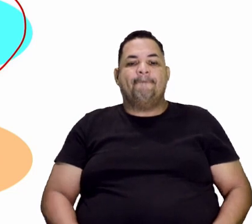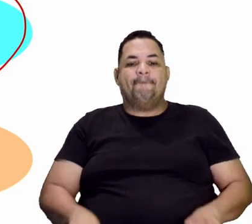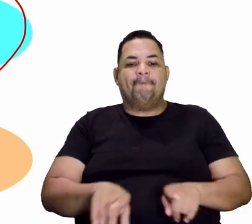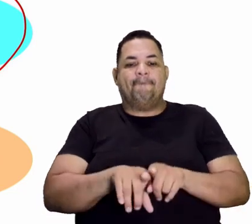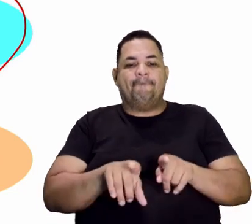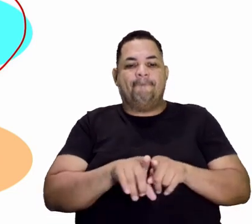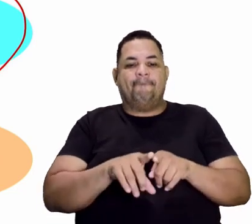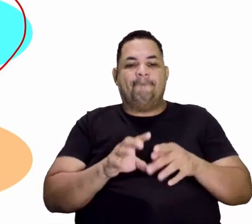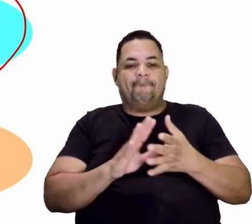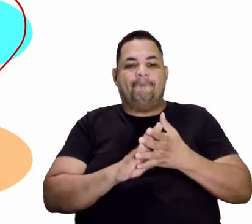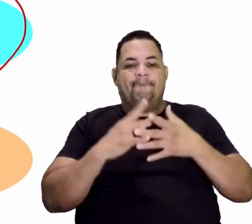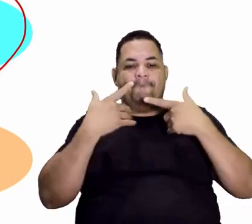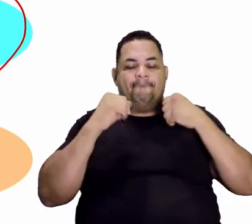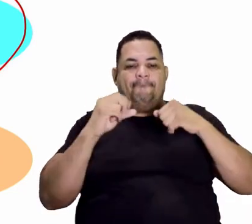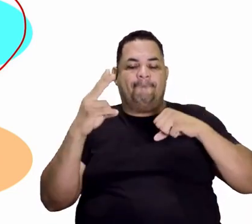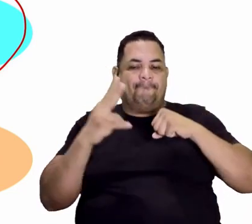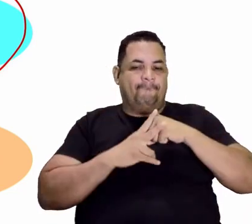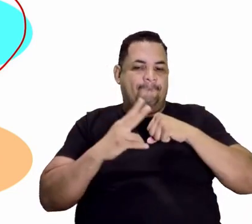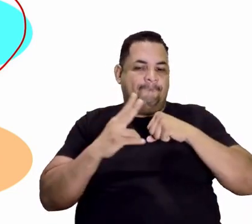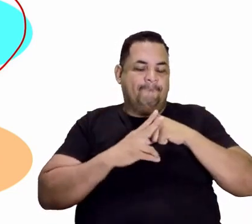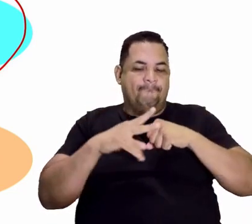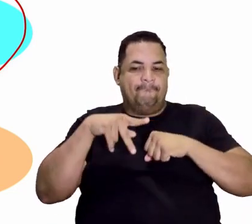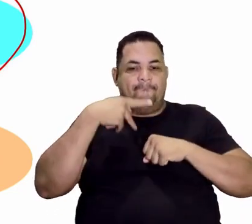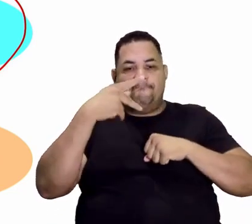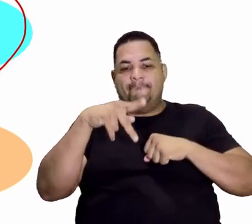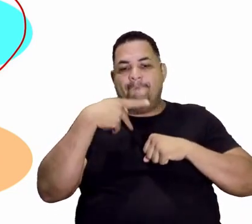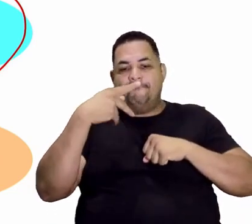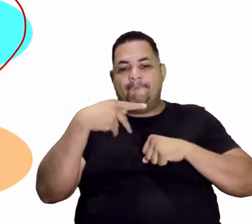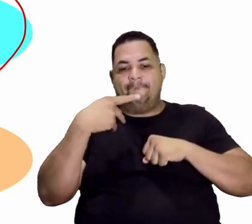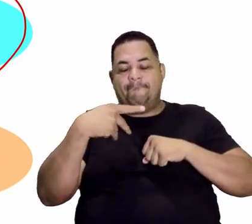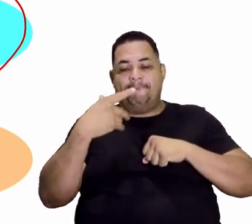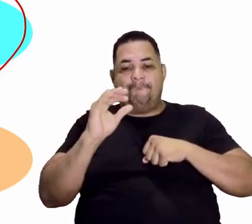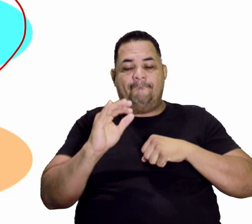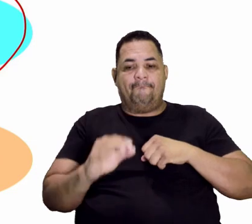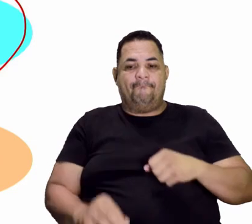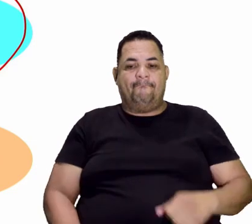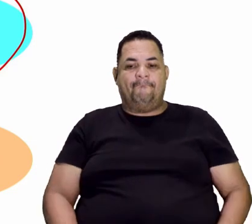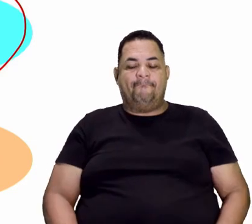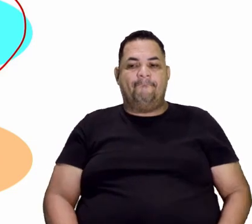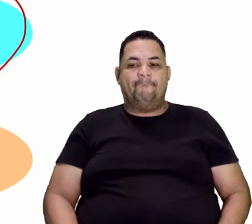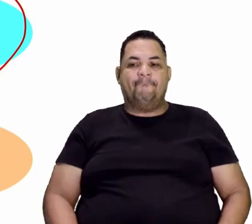Temos a linguagem verbal, falada, expressada.